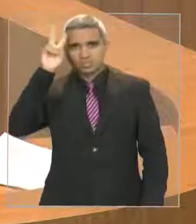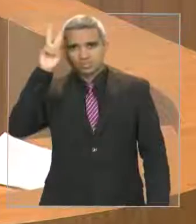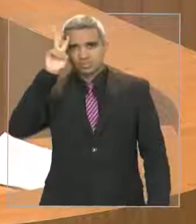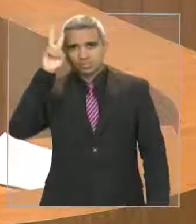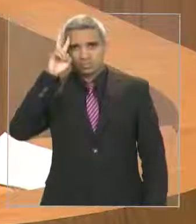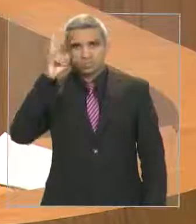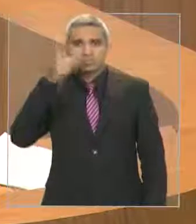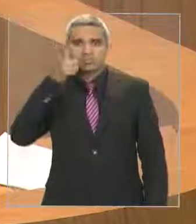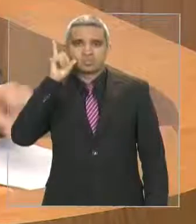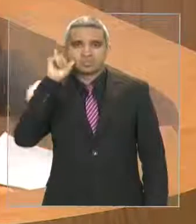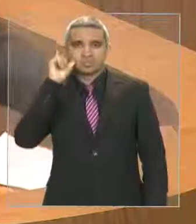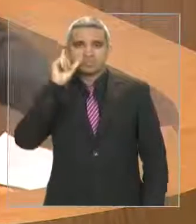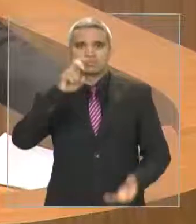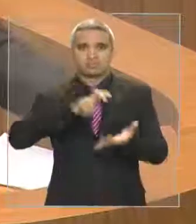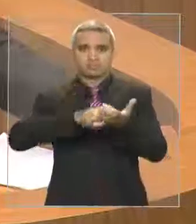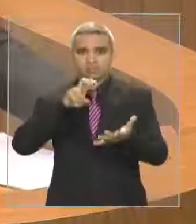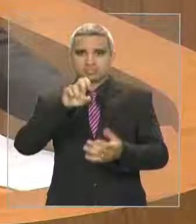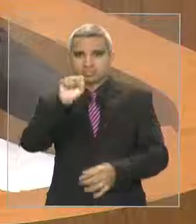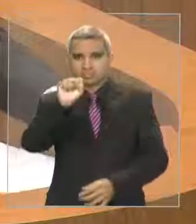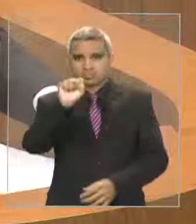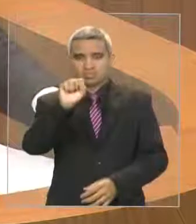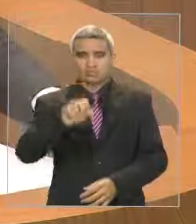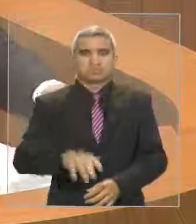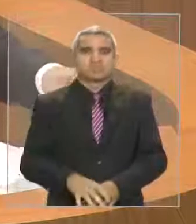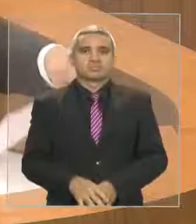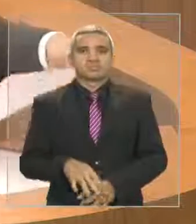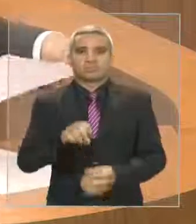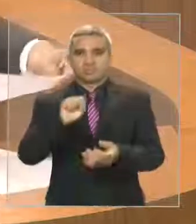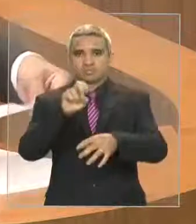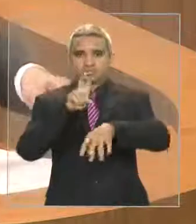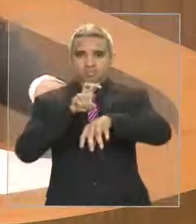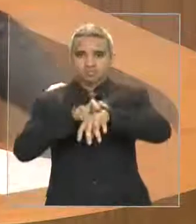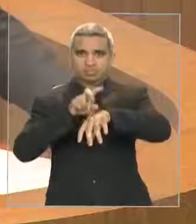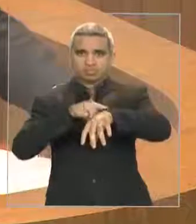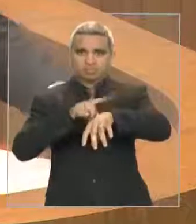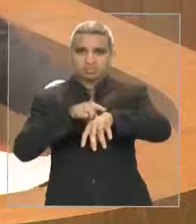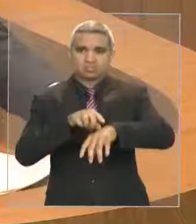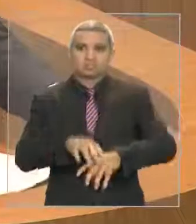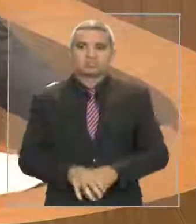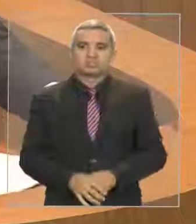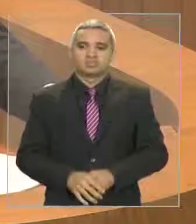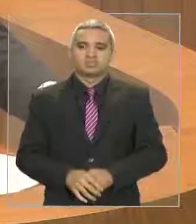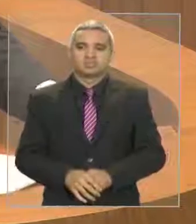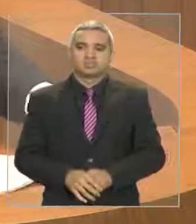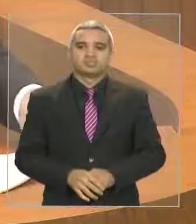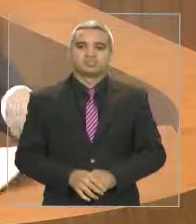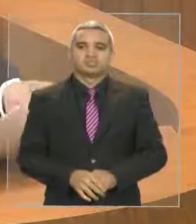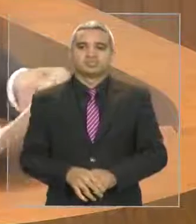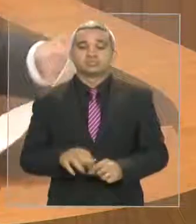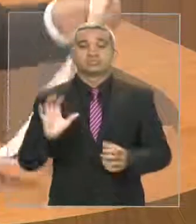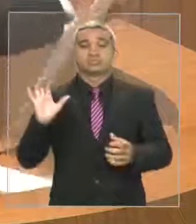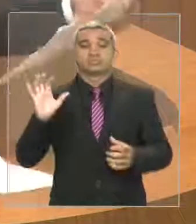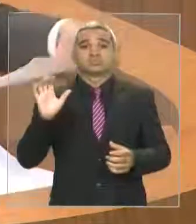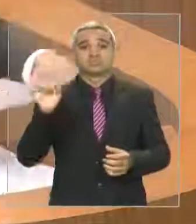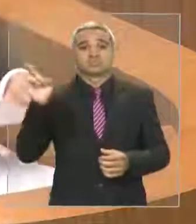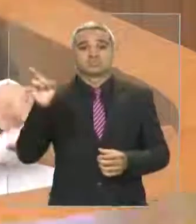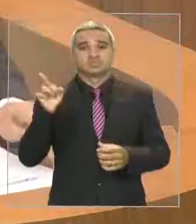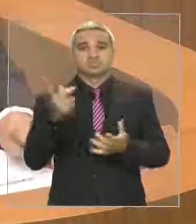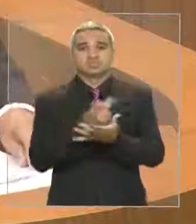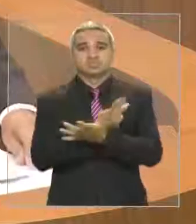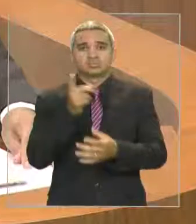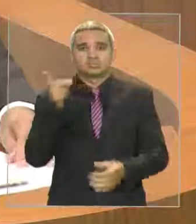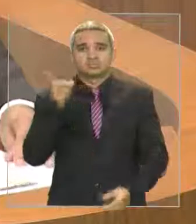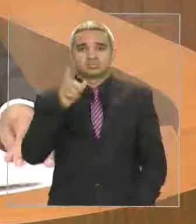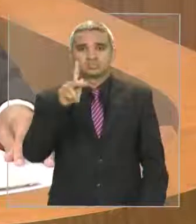Assembleia Legislativa, no plenarinho. Uma audiência pública para tratar dos avanços e dos retrocessos na educação no Estado do